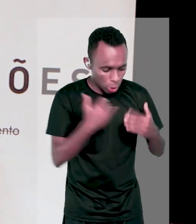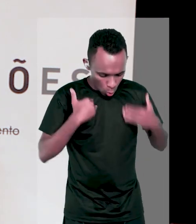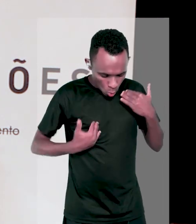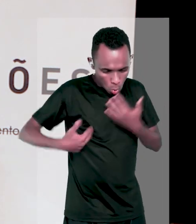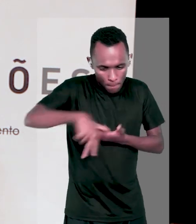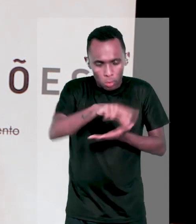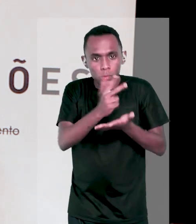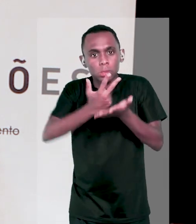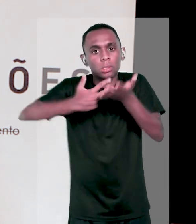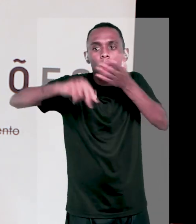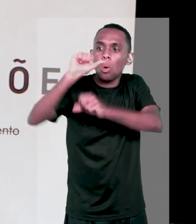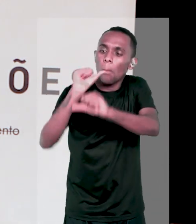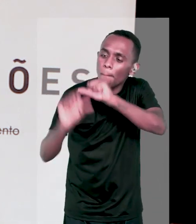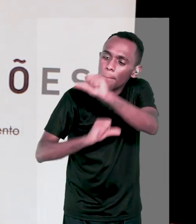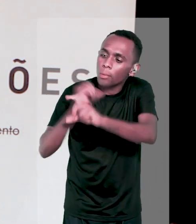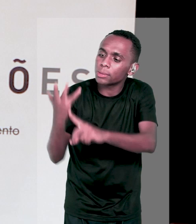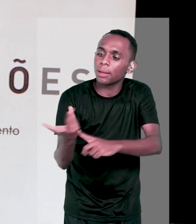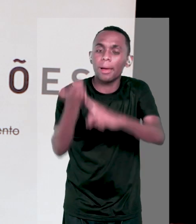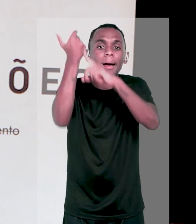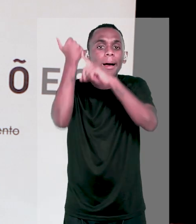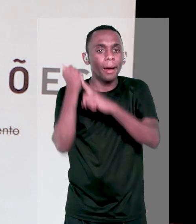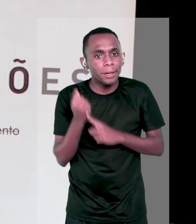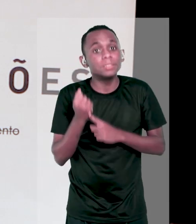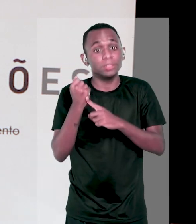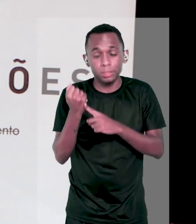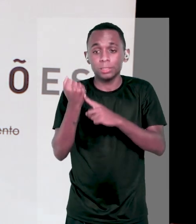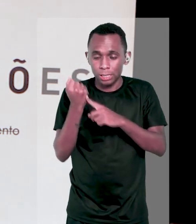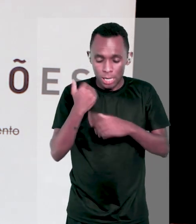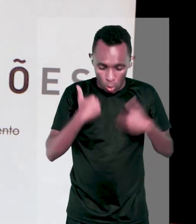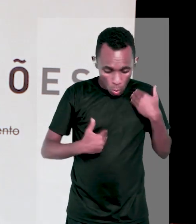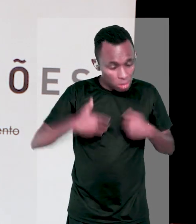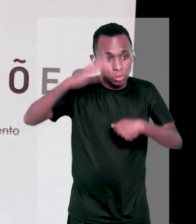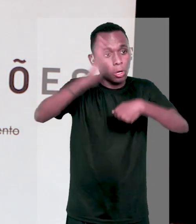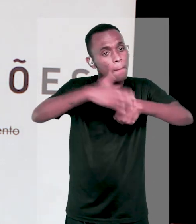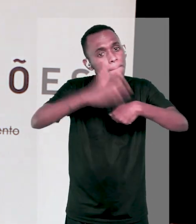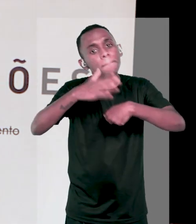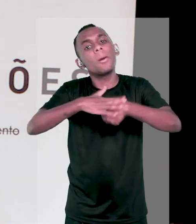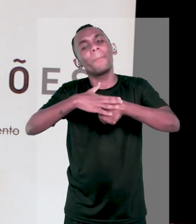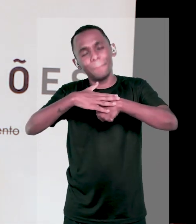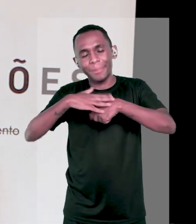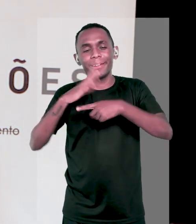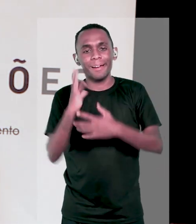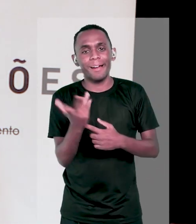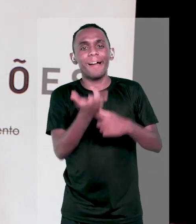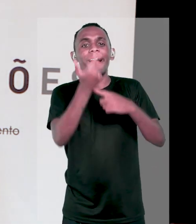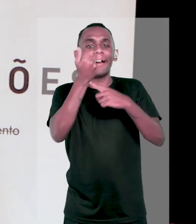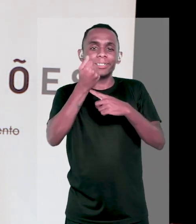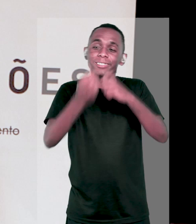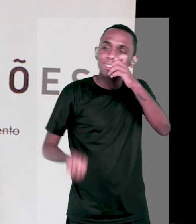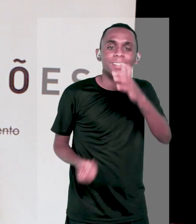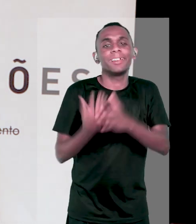a Ticté nas suas tarefas cotidianas não é a dança